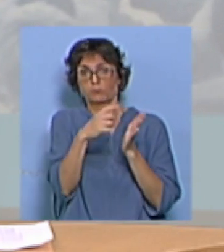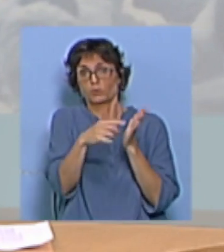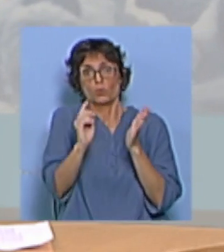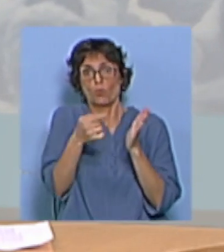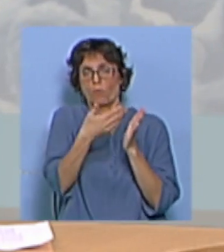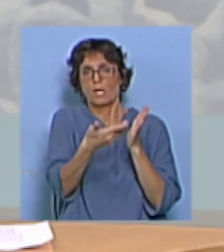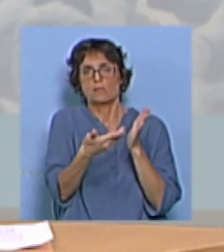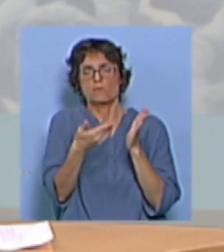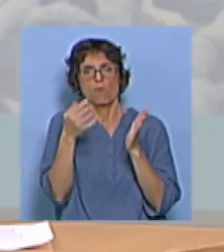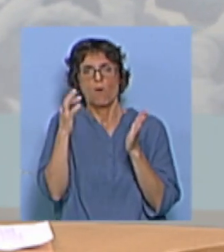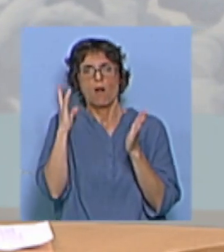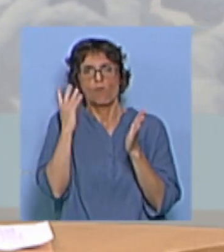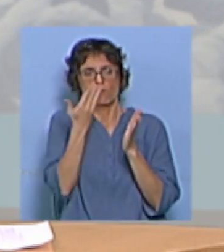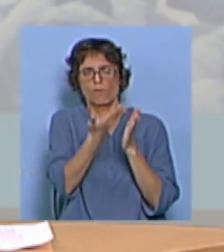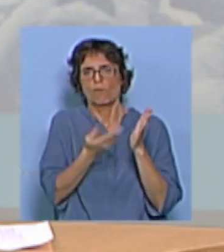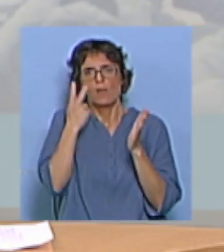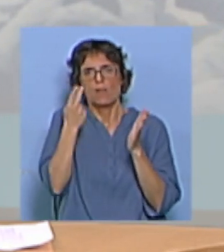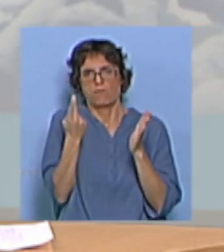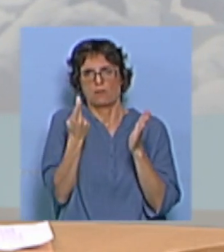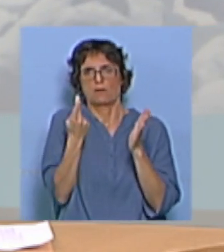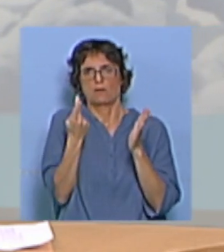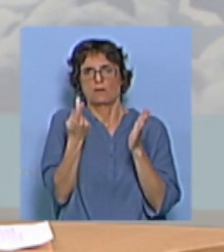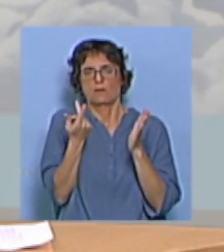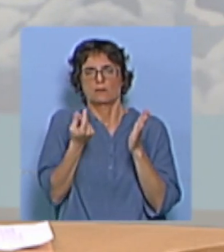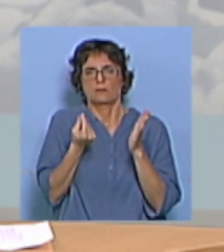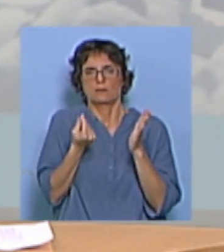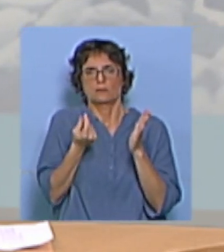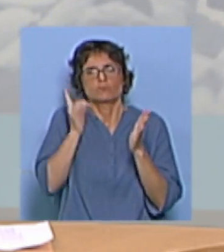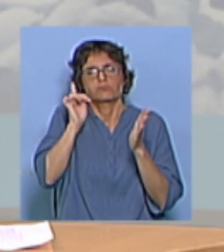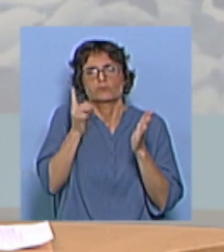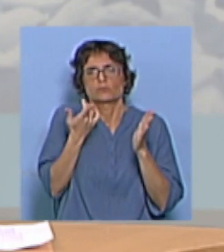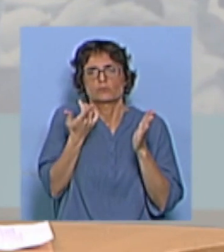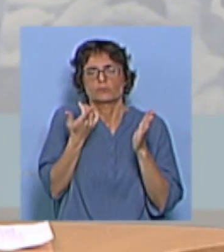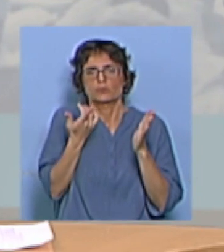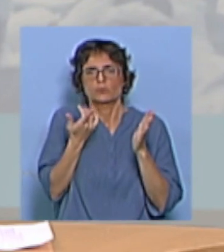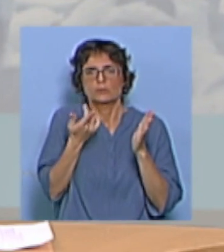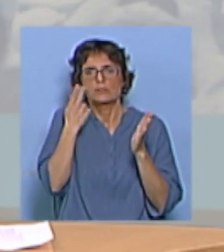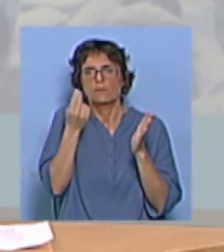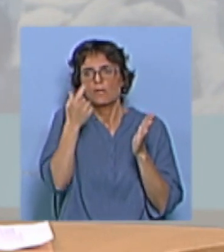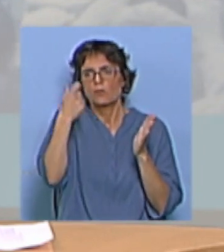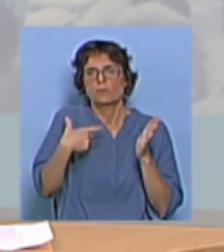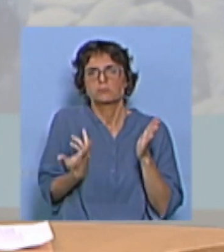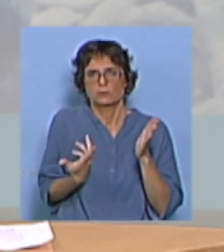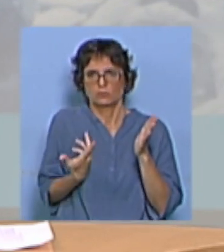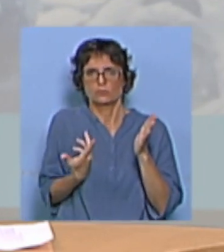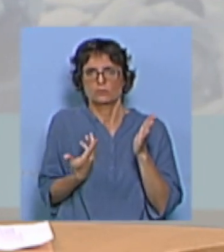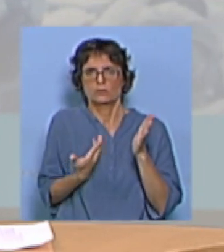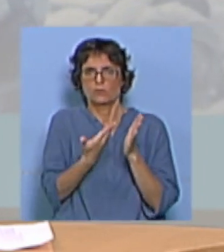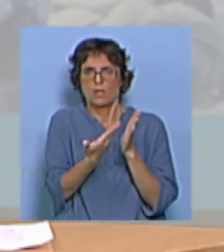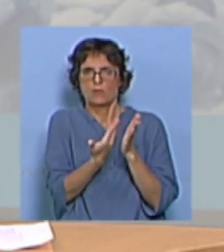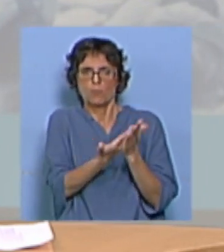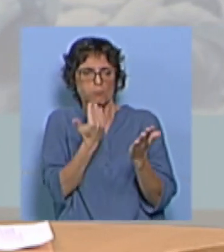do valor de cada vida humana nesta situação. Valoriza-se como é óbvio, mas é um óbvio com